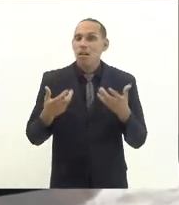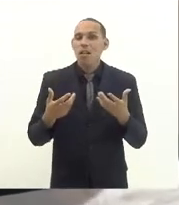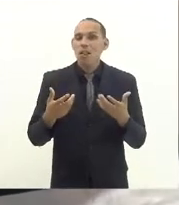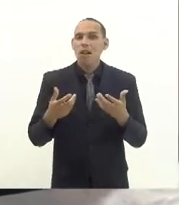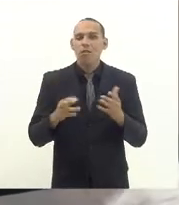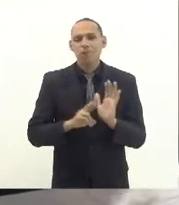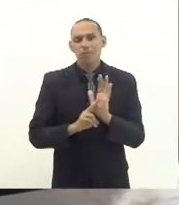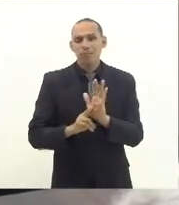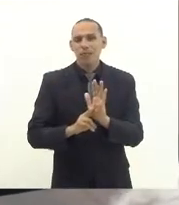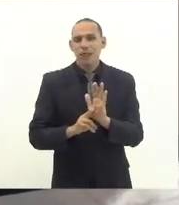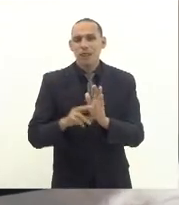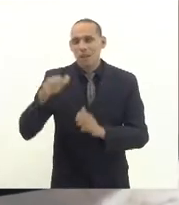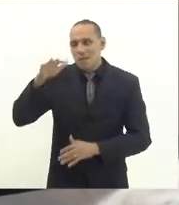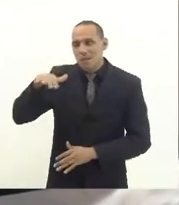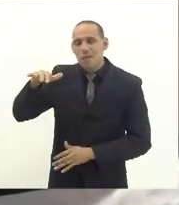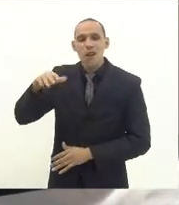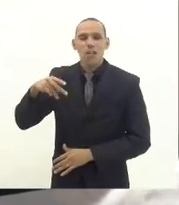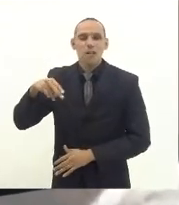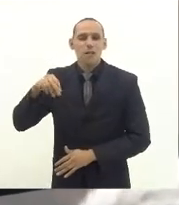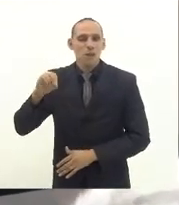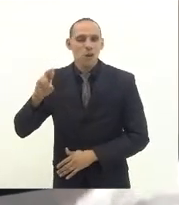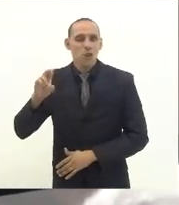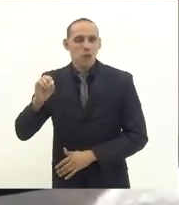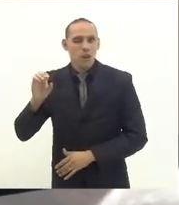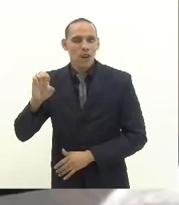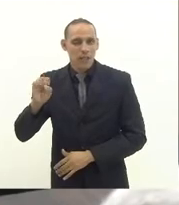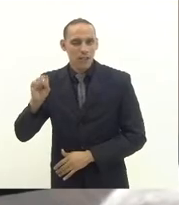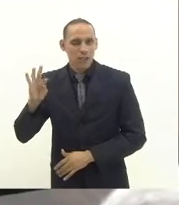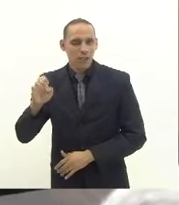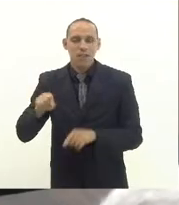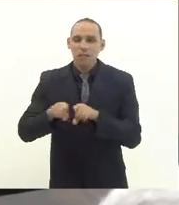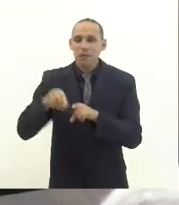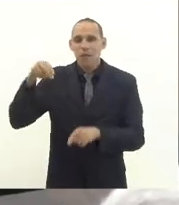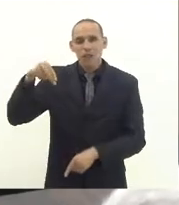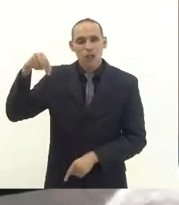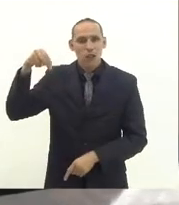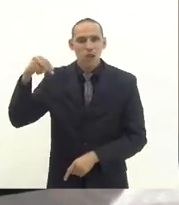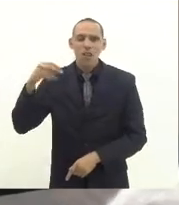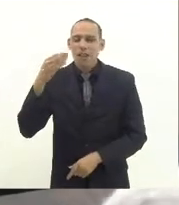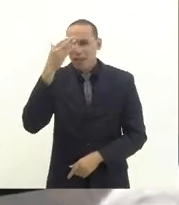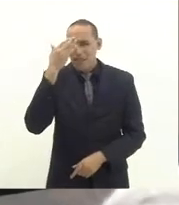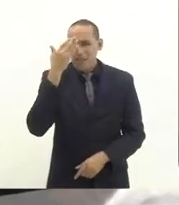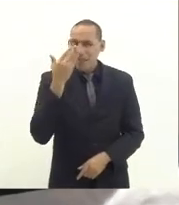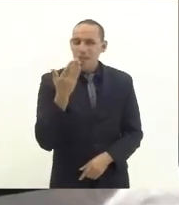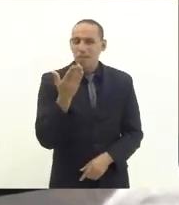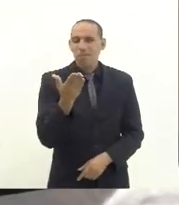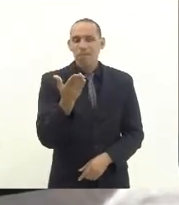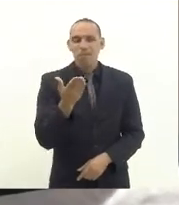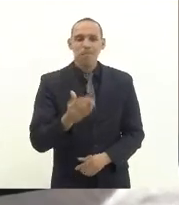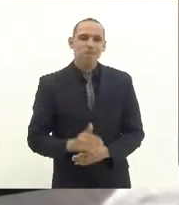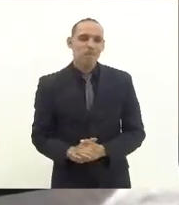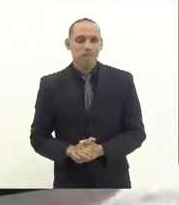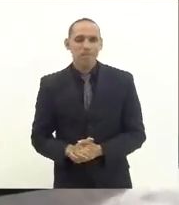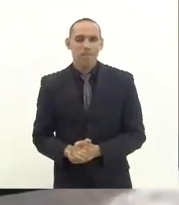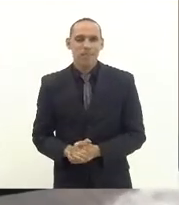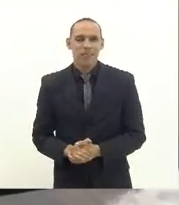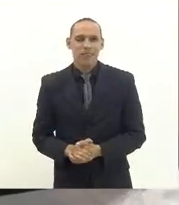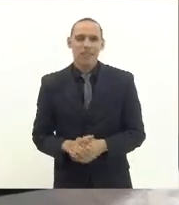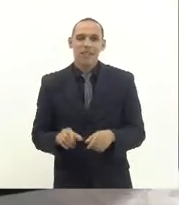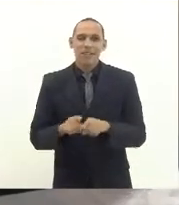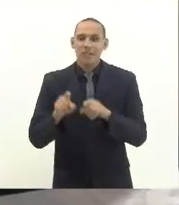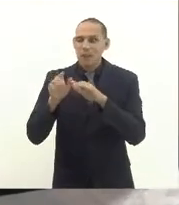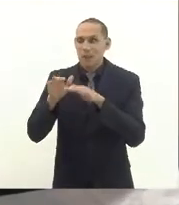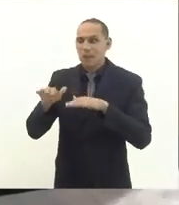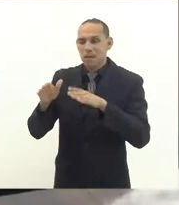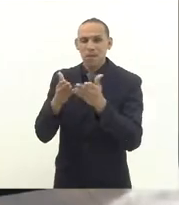nome do povo do Noroeste Fluminense do Norte agradecer a vossa excelência' toda a diferença feita a